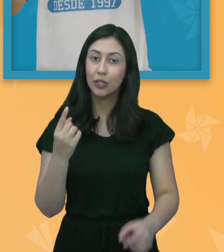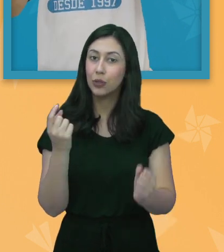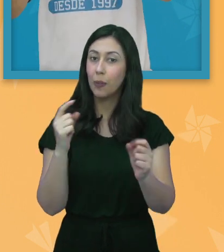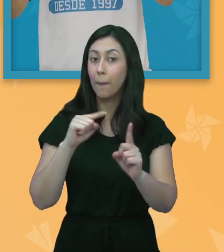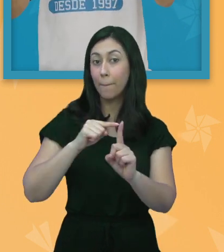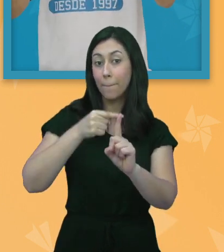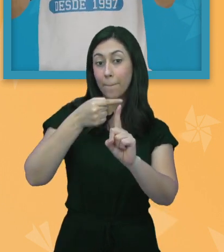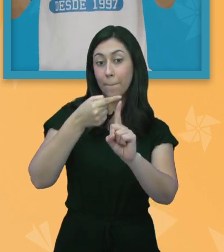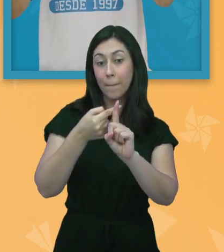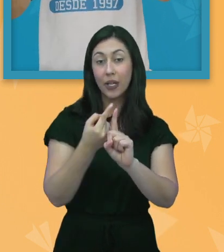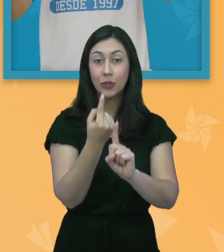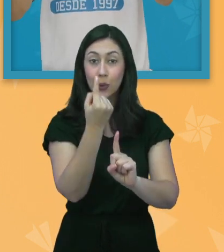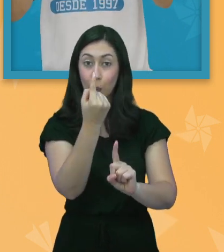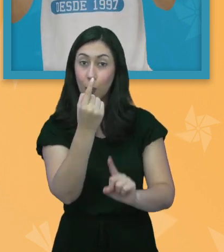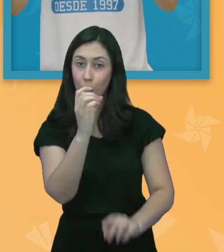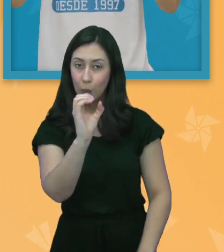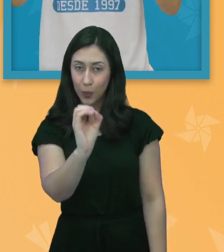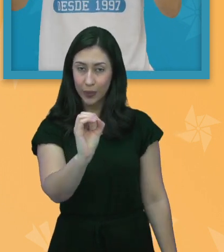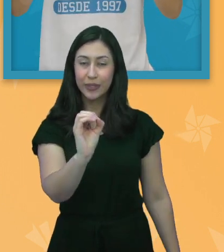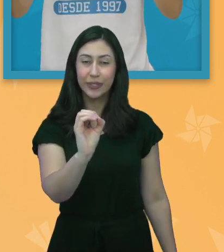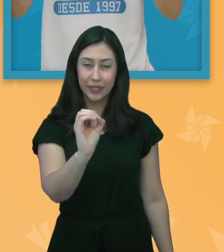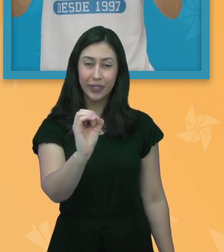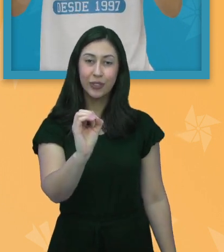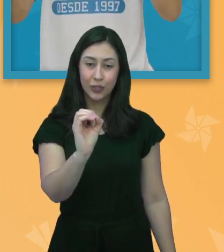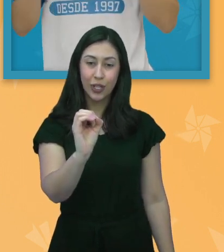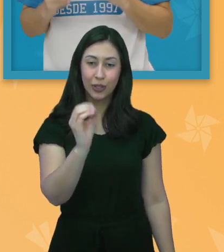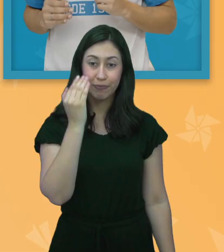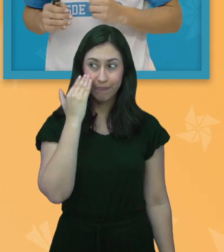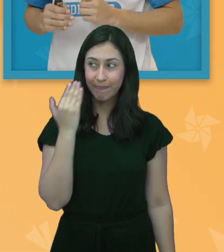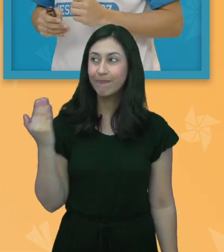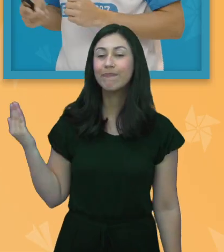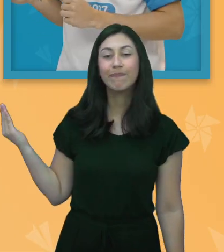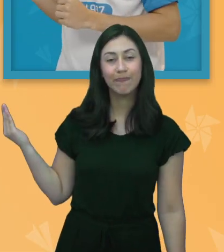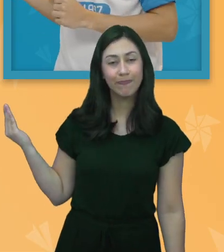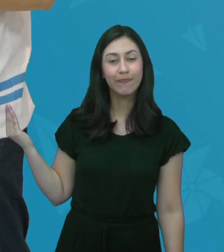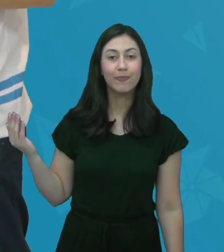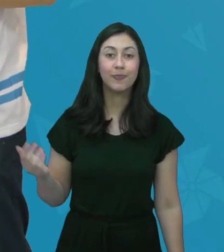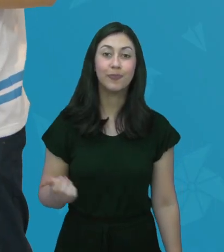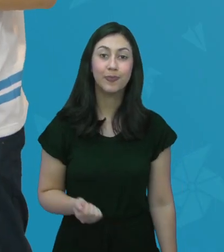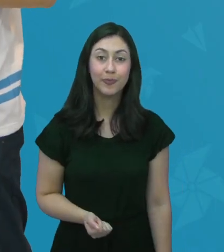átomos, né, um átomo de oxigênio e dois átomos de hidrogênio.